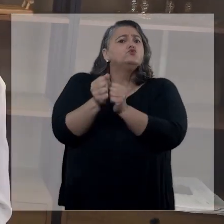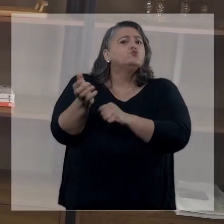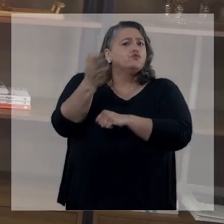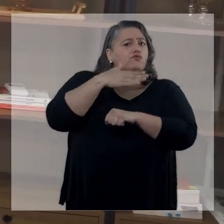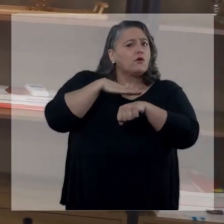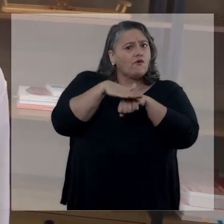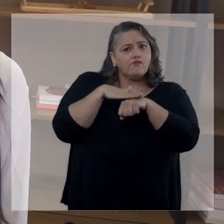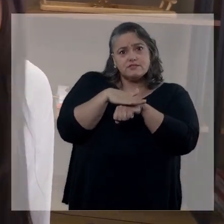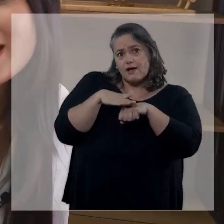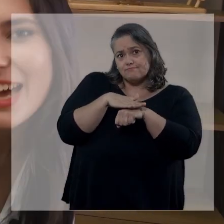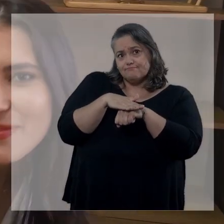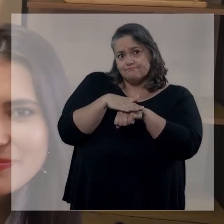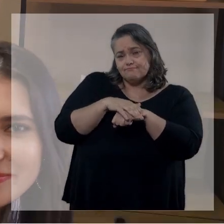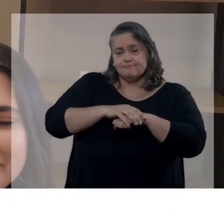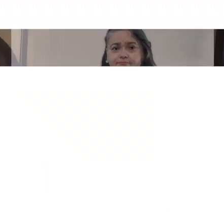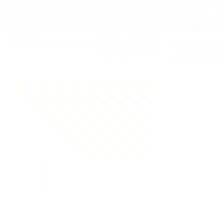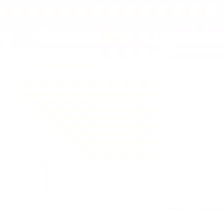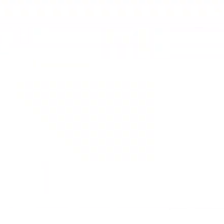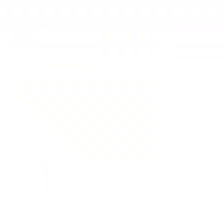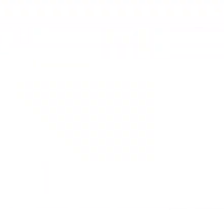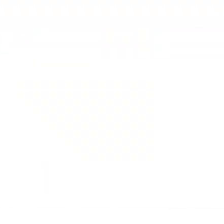fica comigo e vamos conversar!